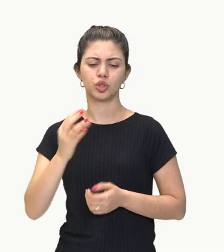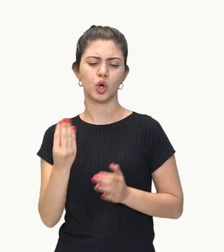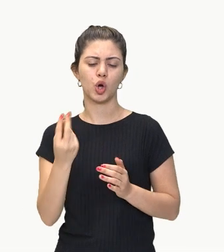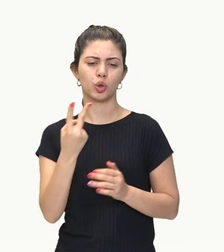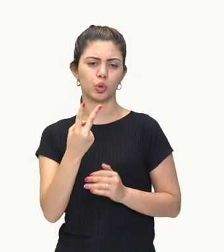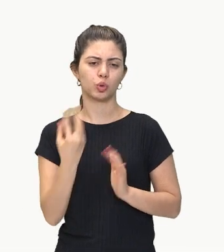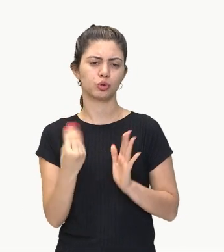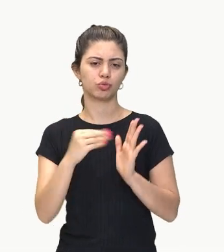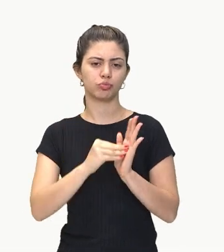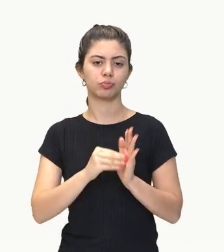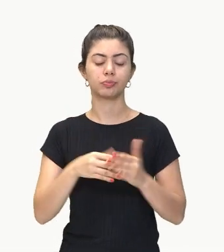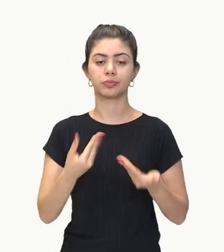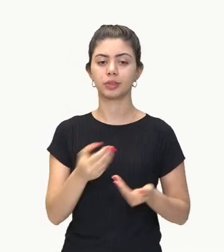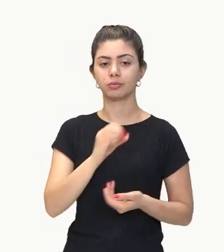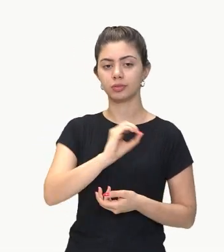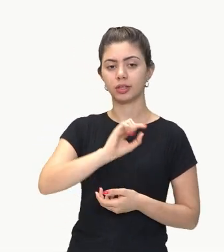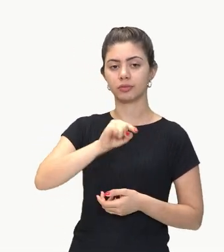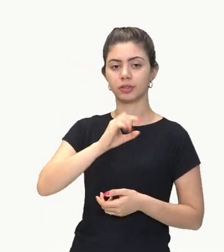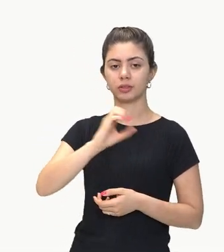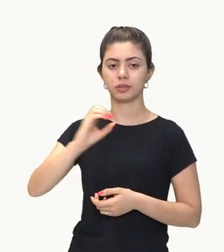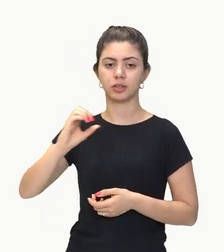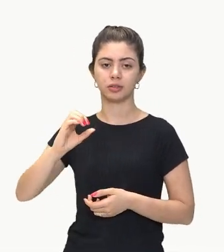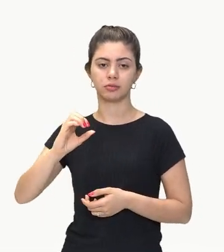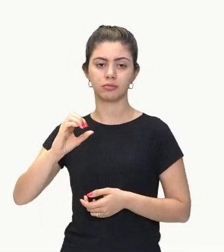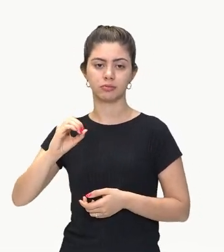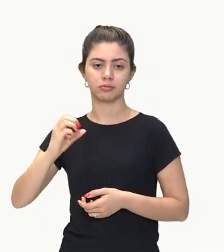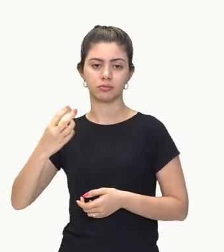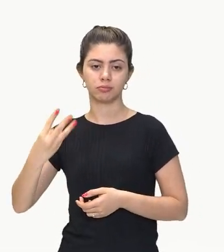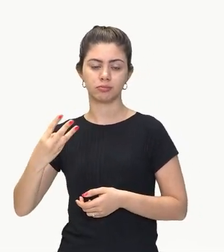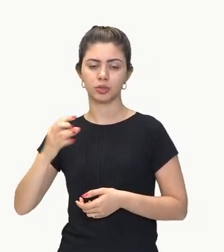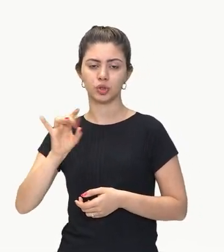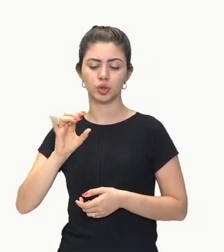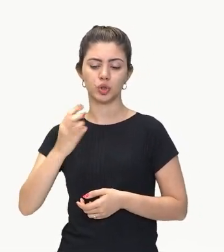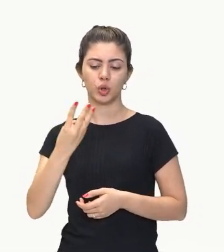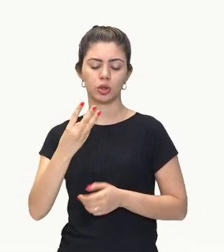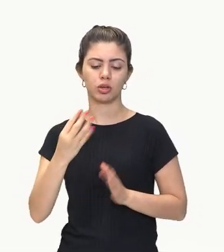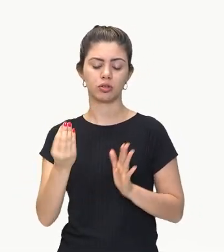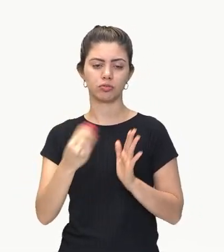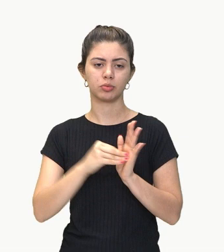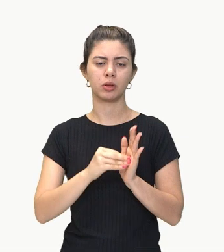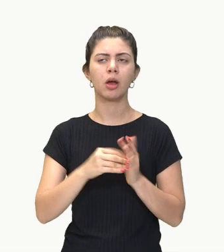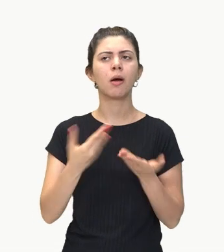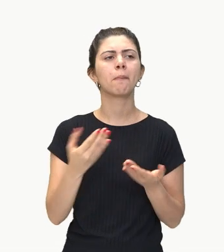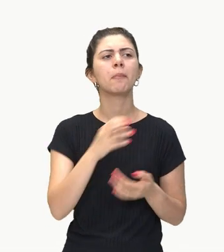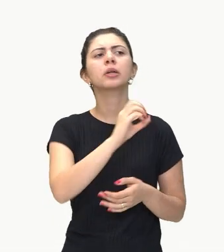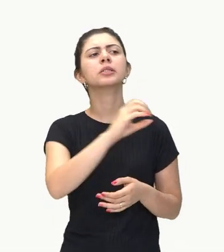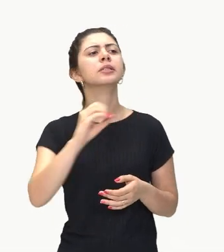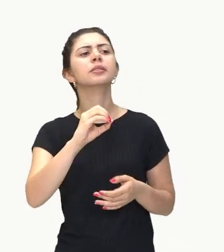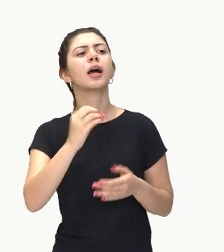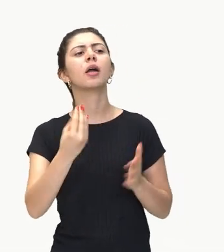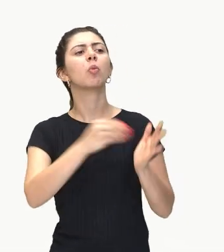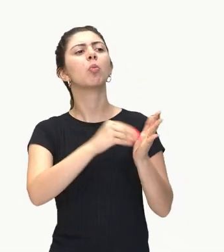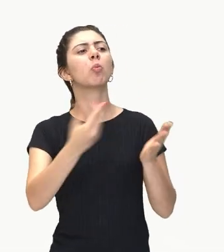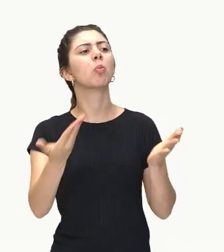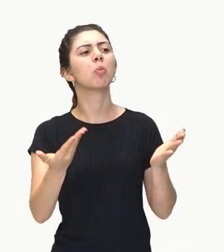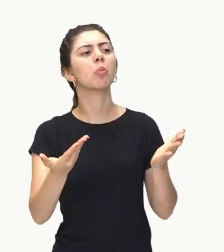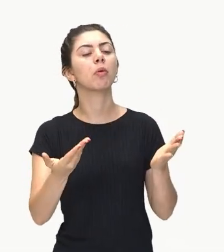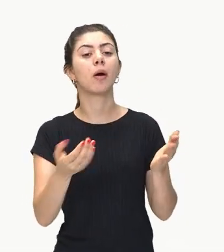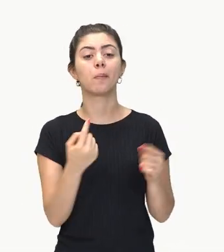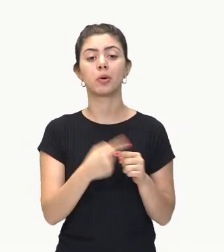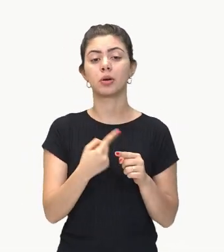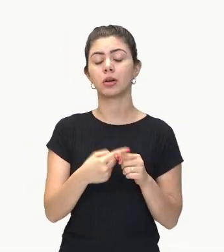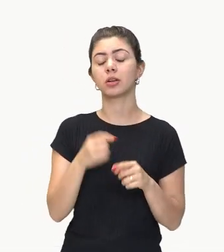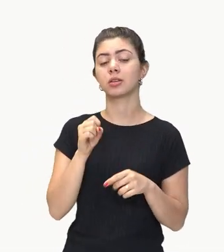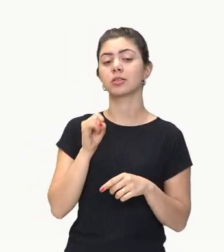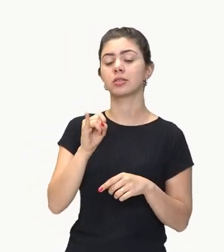E 0,03 eu só vou colocar o 3. Tá? Professor, por que você não colocou os zeros? Porque se eu fosse colocar aqui,